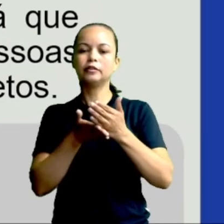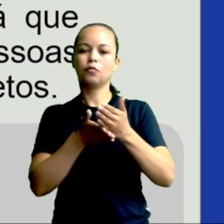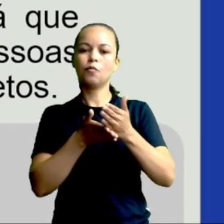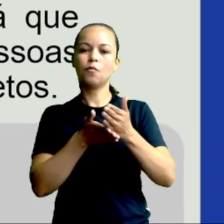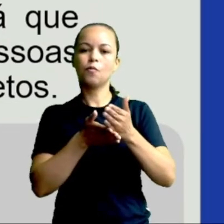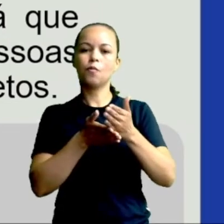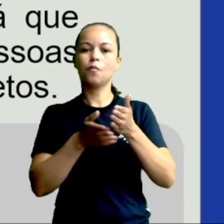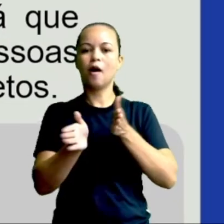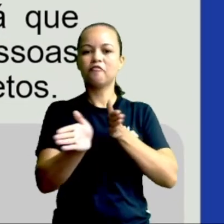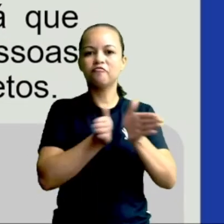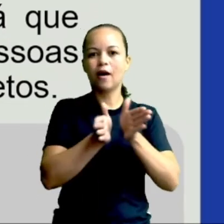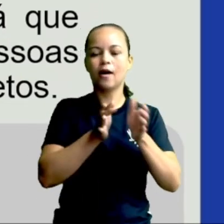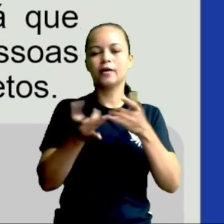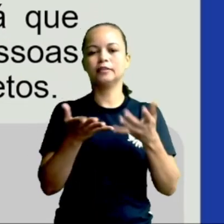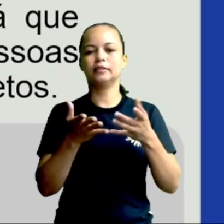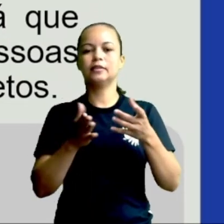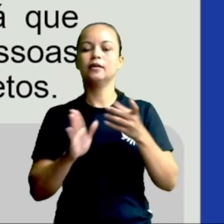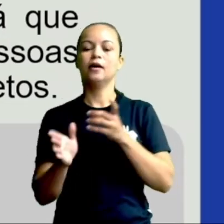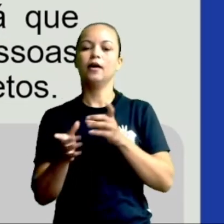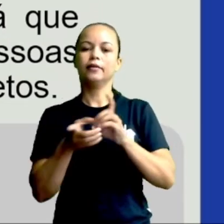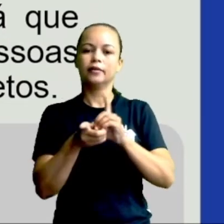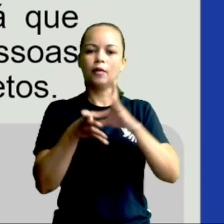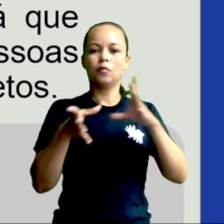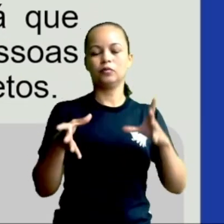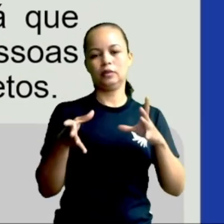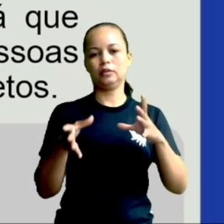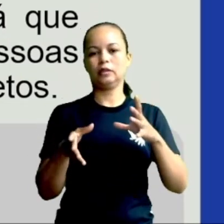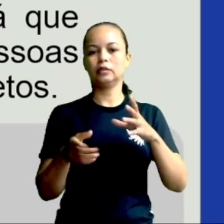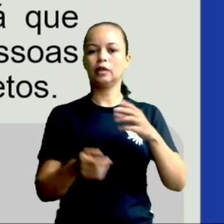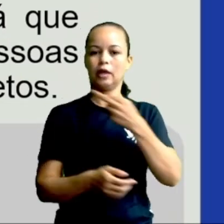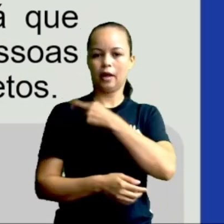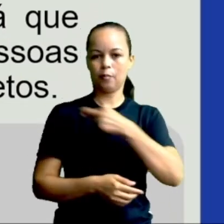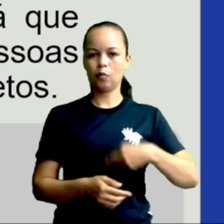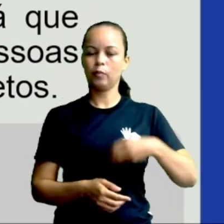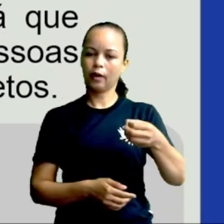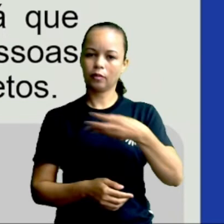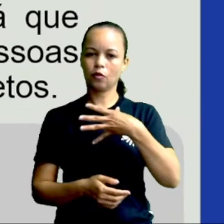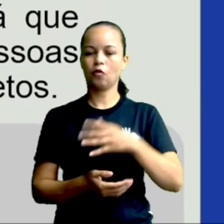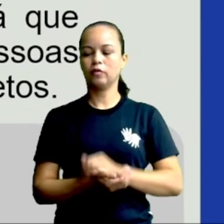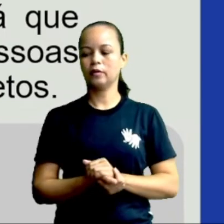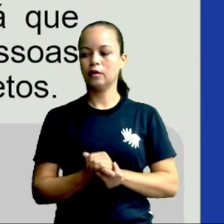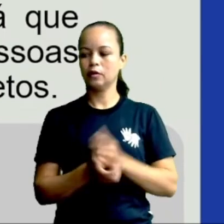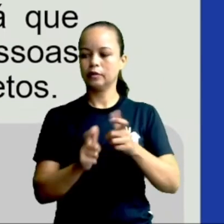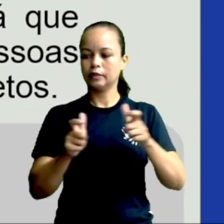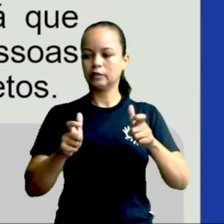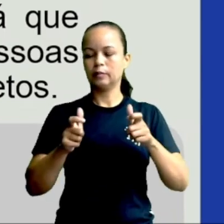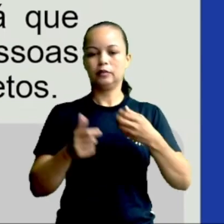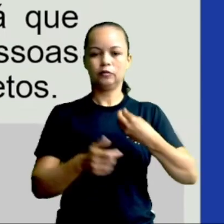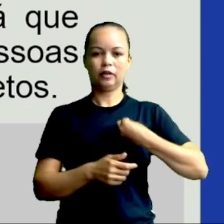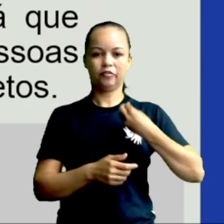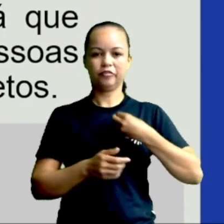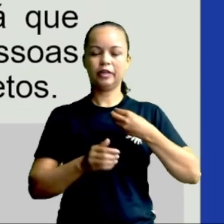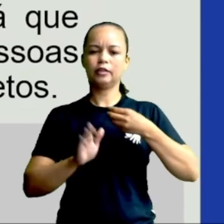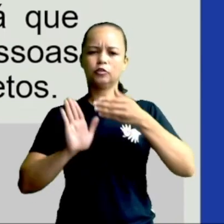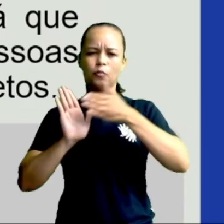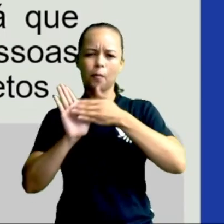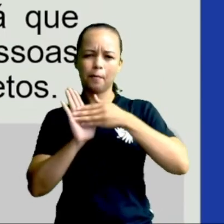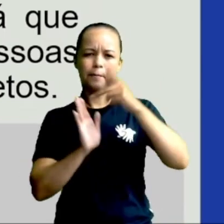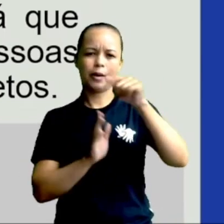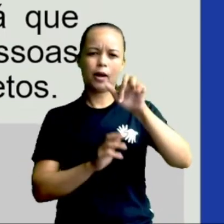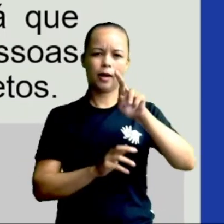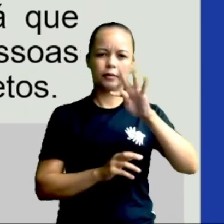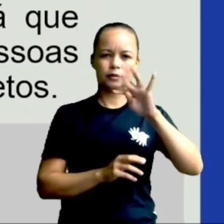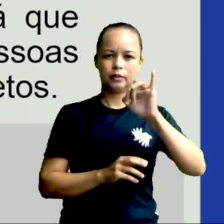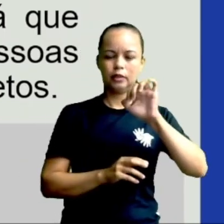fase democrática em nosso país, chamada de Nova República, tá? O crescimento da vida partidária, né? Os partidos eles começam